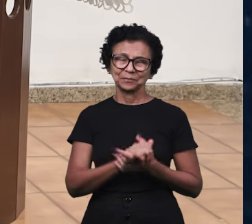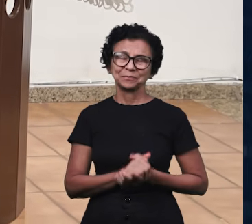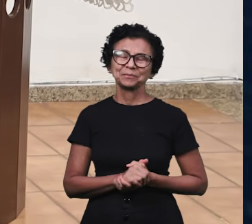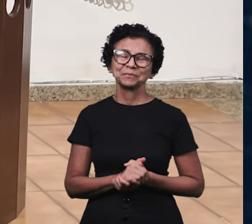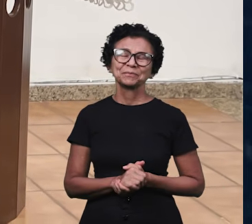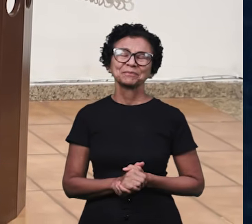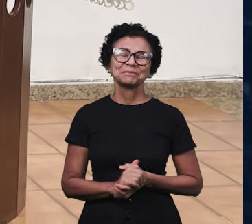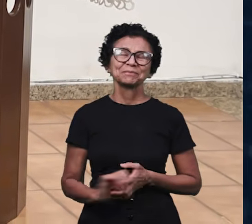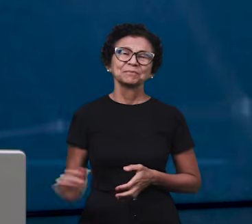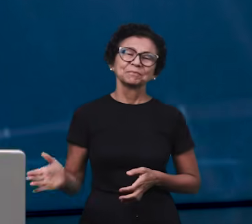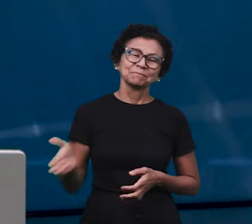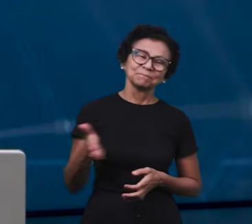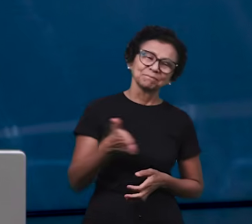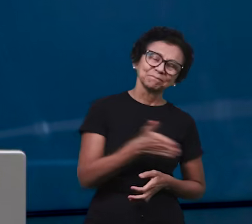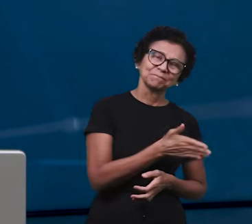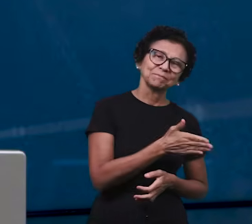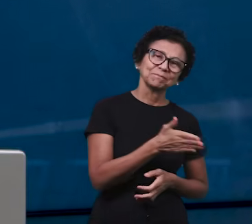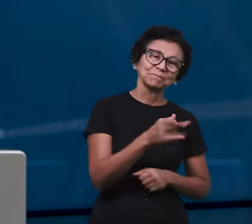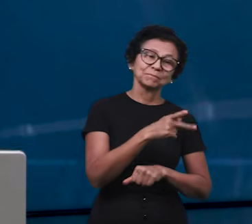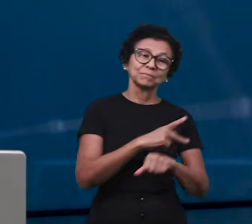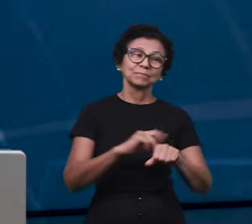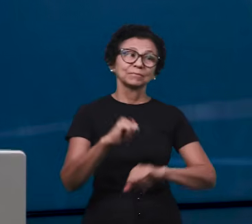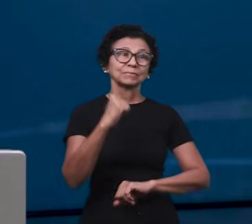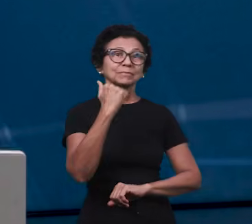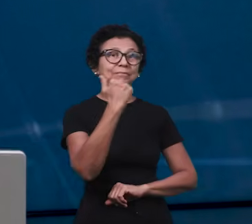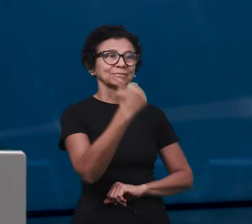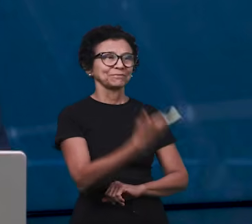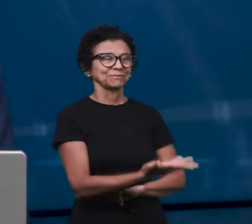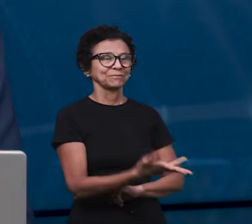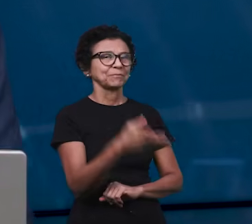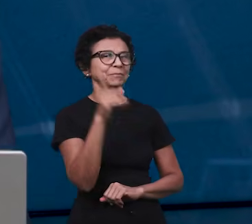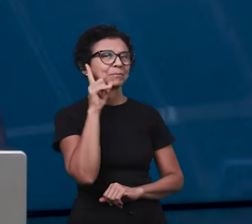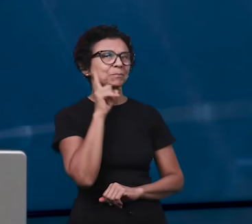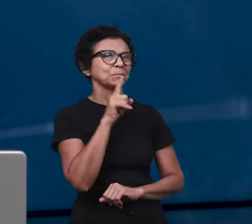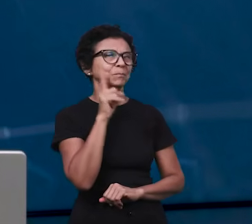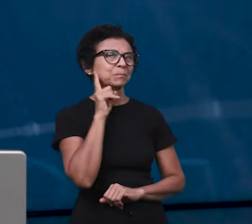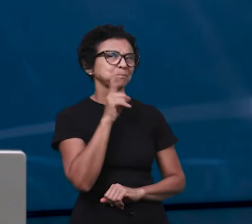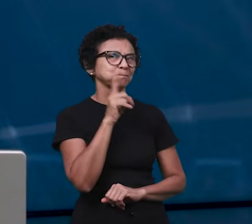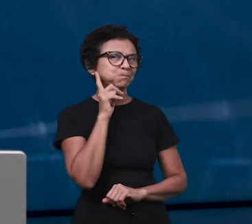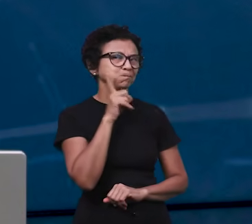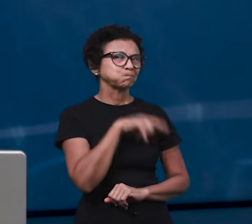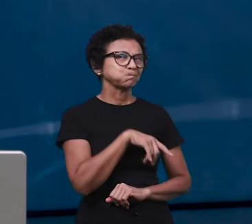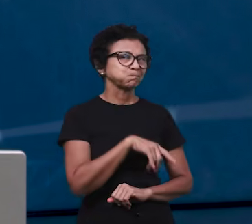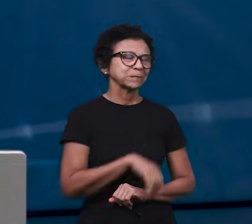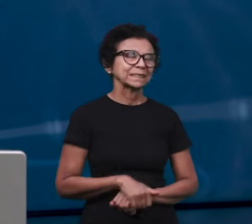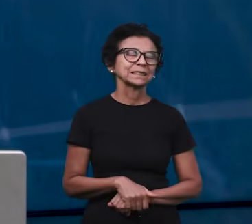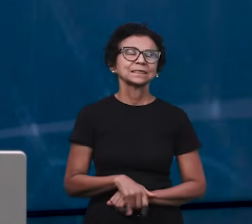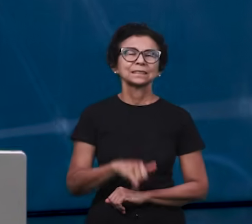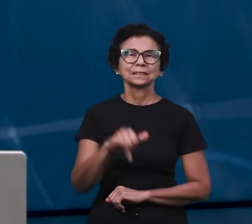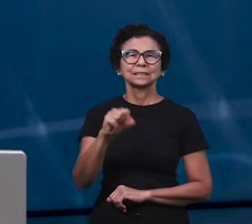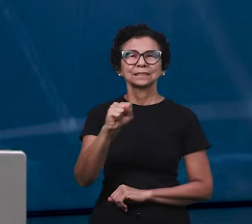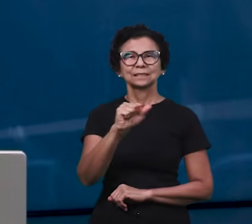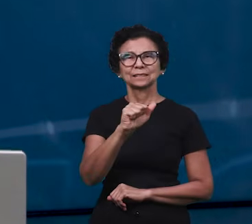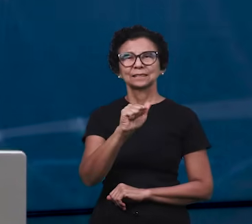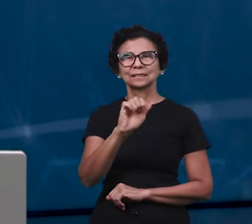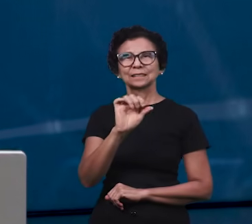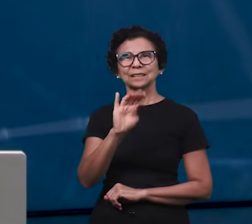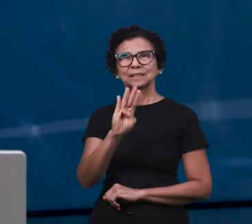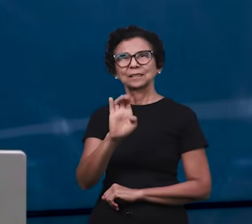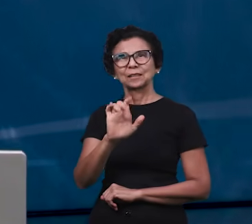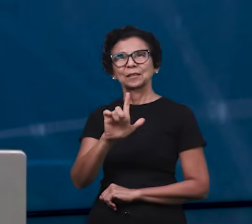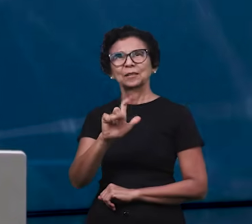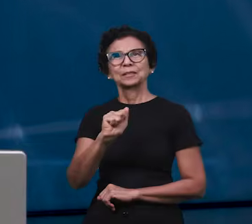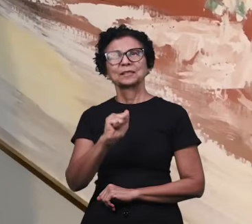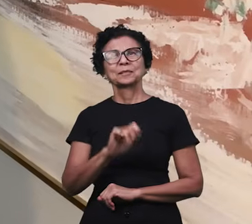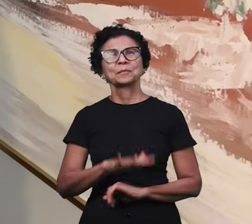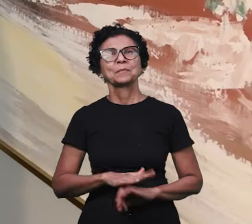assistir. A paz do Senhor Jesus. E chegou a hora das notícias internacionais. Vamos diretamente para os Estados Unidos com a jornalista